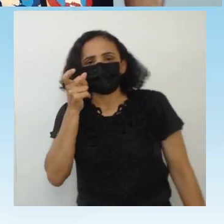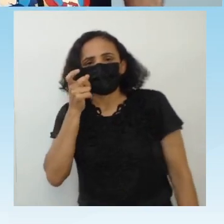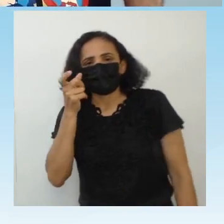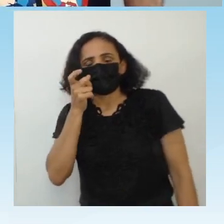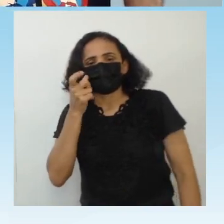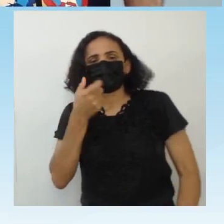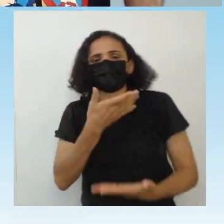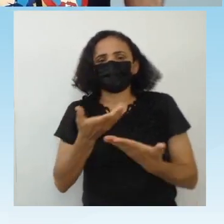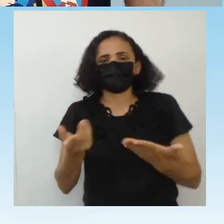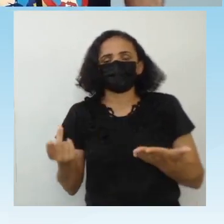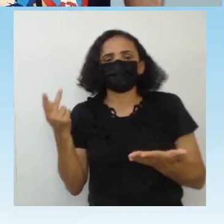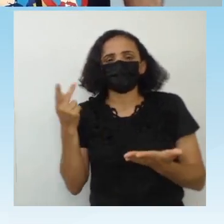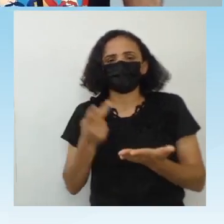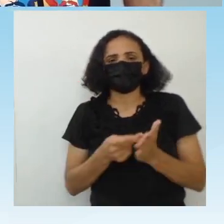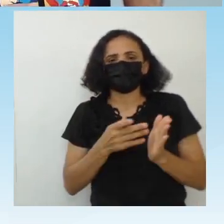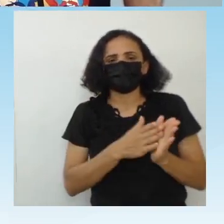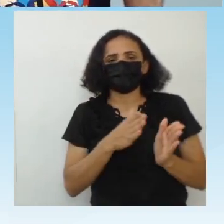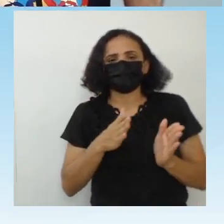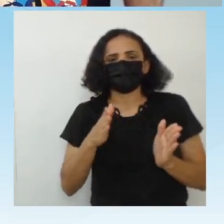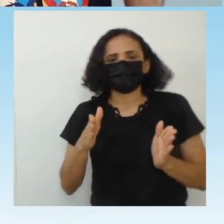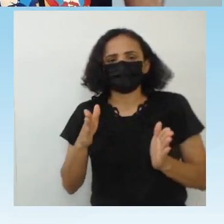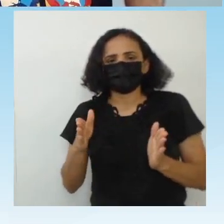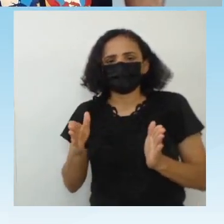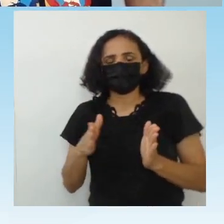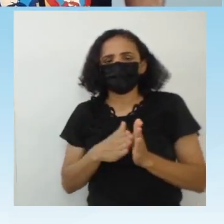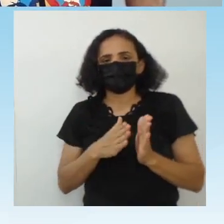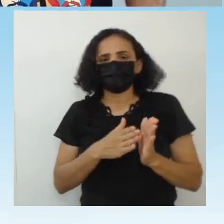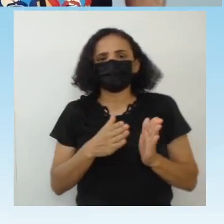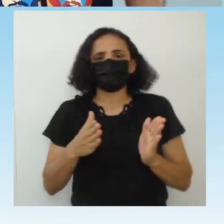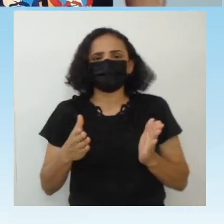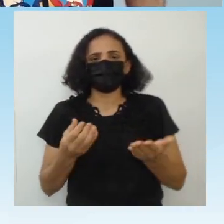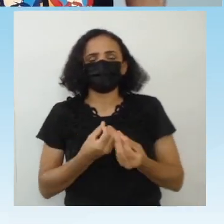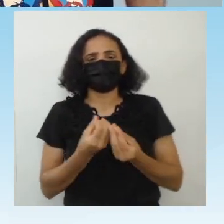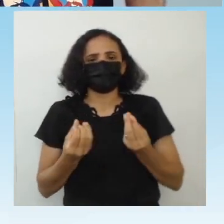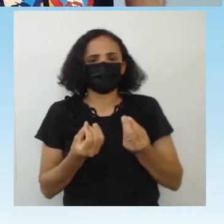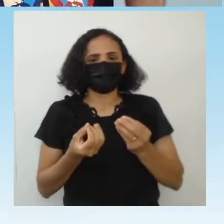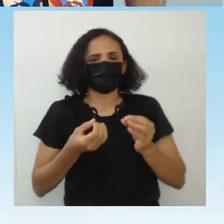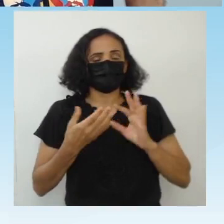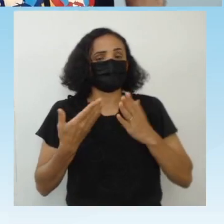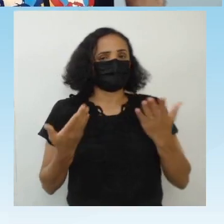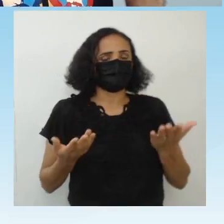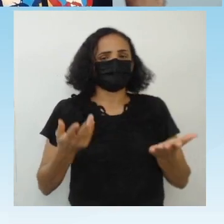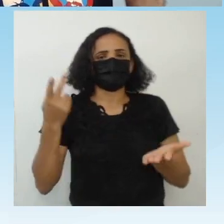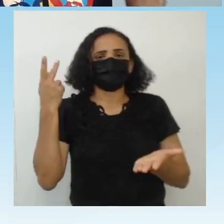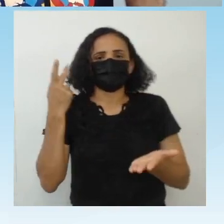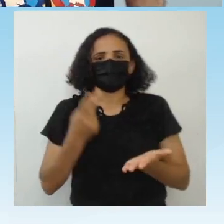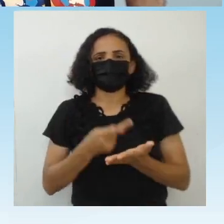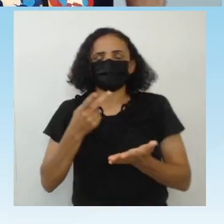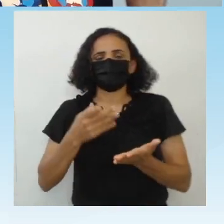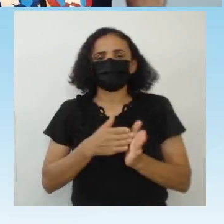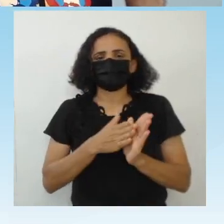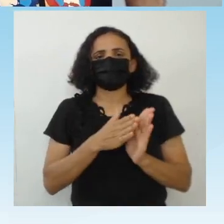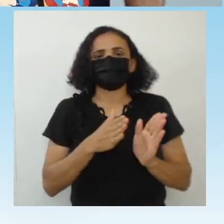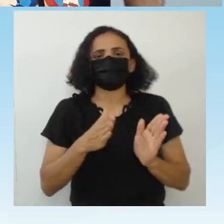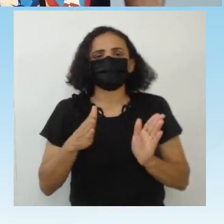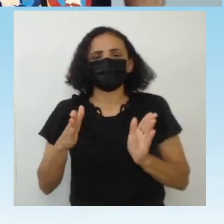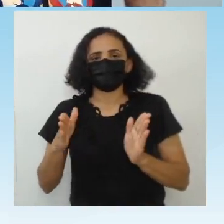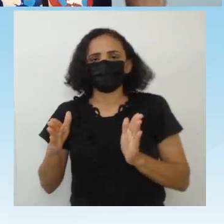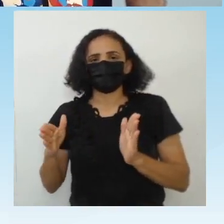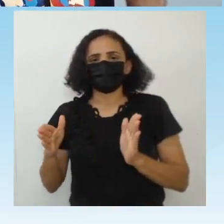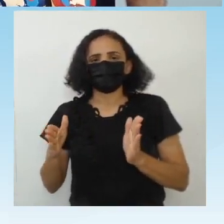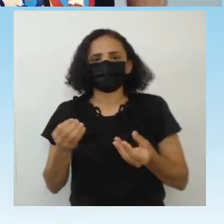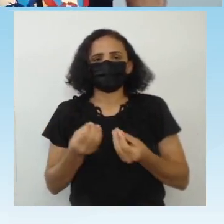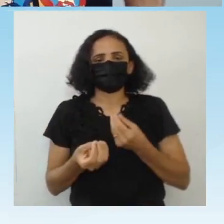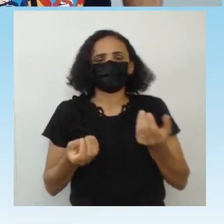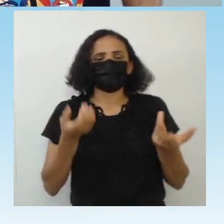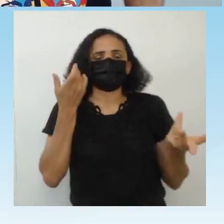machucado, o pé dele estava machucado, ele não podia calçar um sapato, e era justamente no dia do espetáculo, no dia que